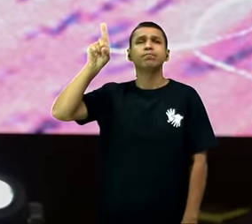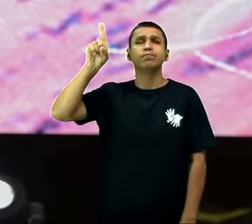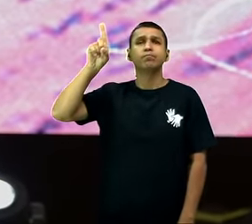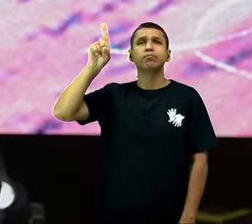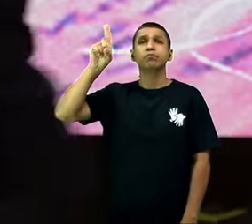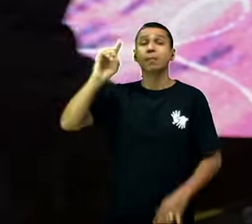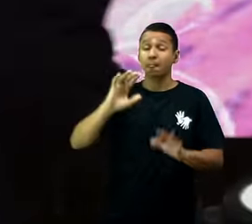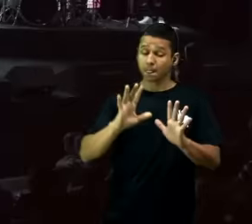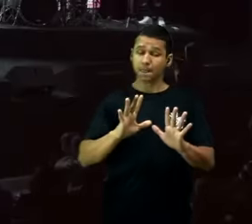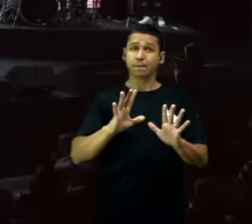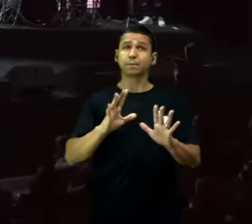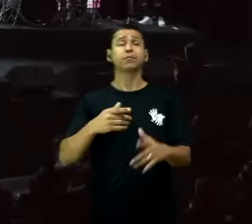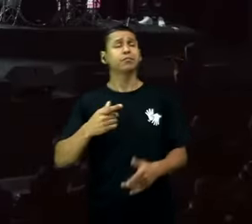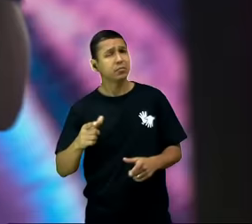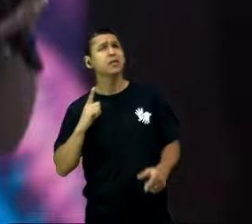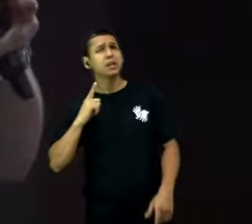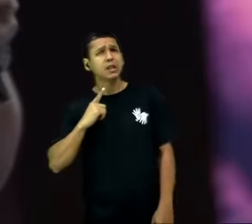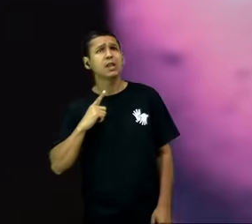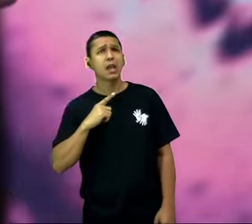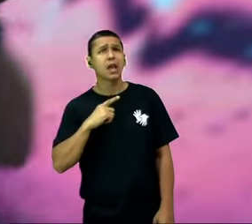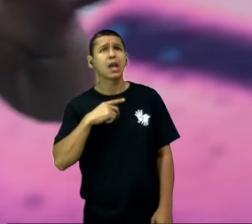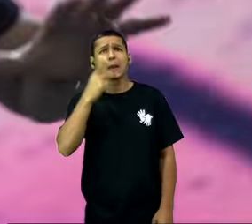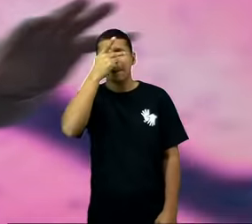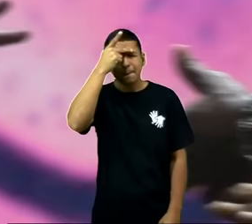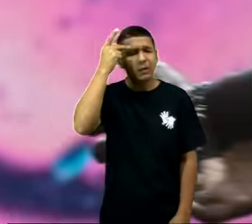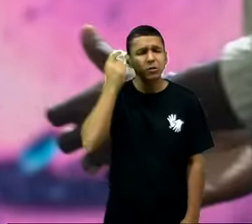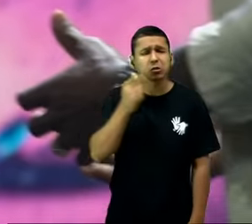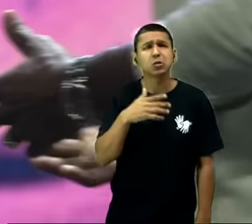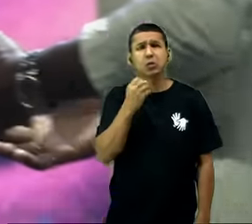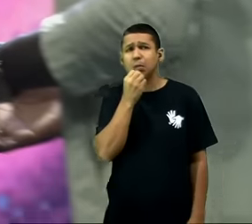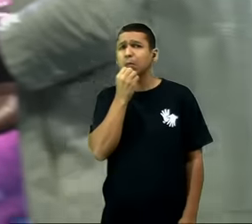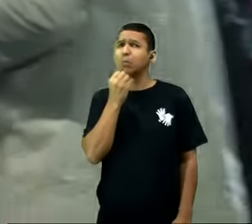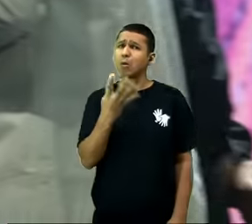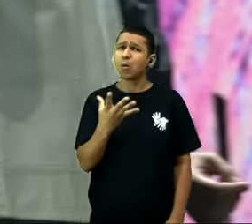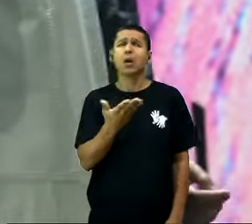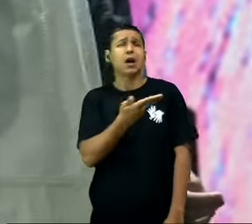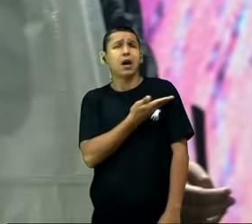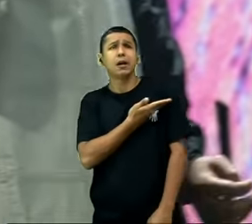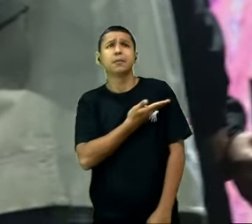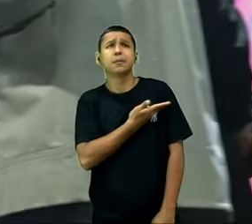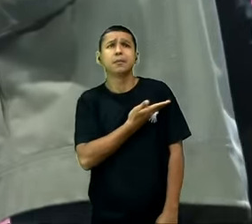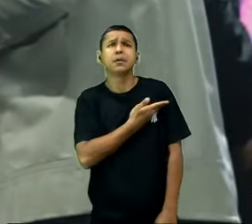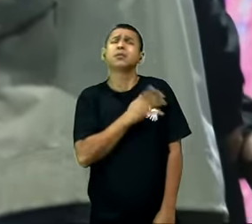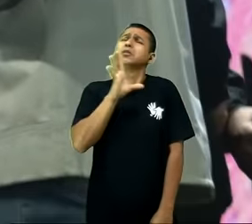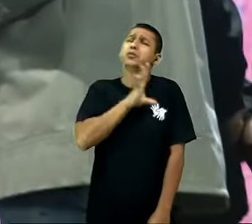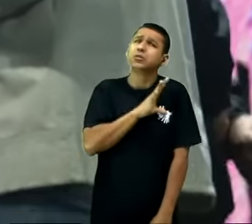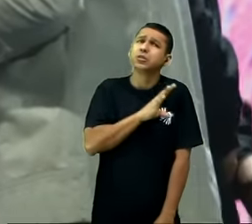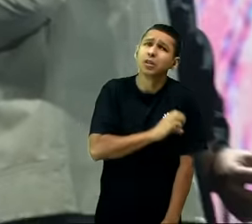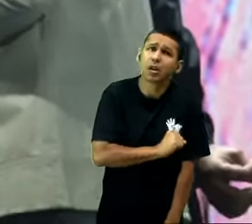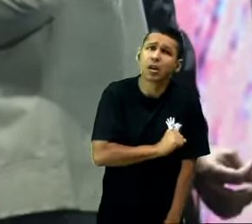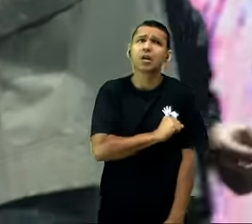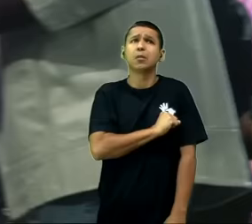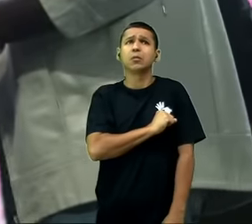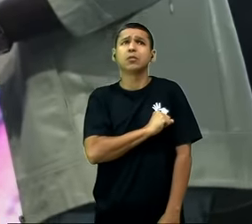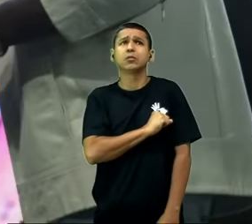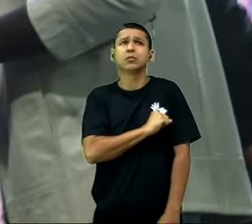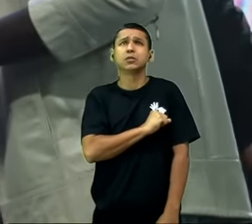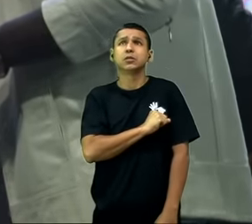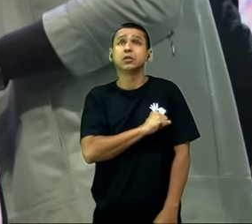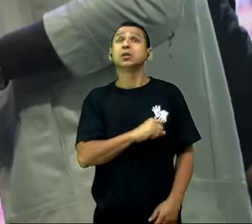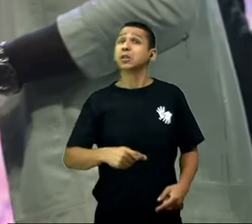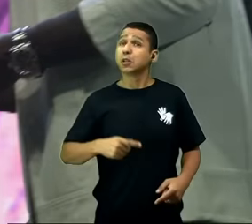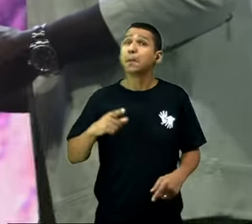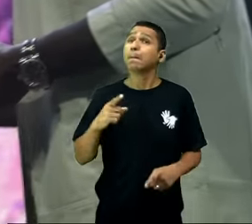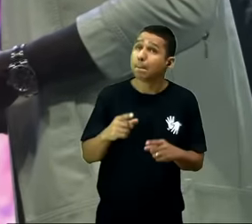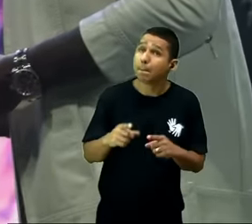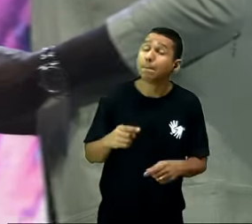que, por melhores que sejam, escute isso. Existem pessoas que te amam tanto que seriam capazes de atrapalhar coisas que Deus